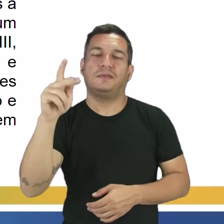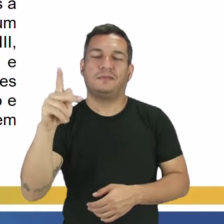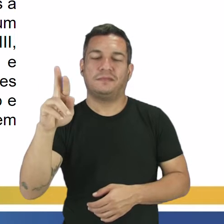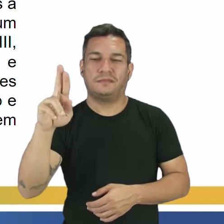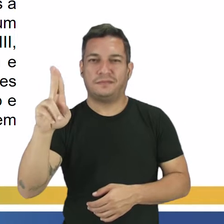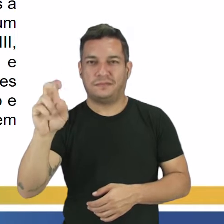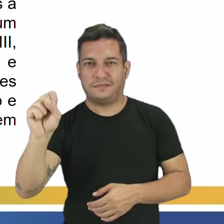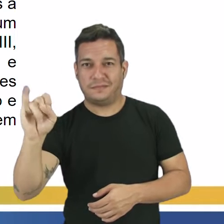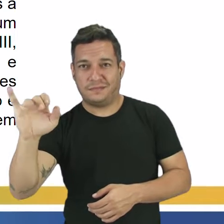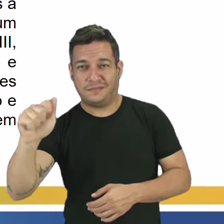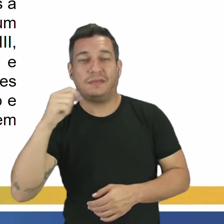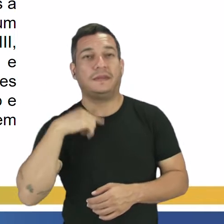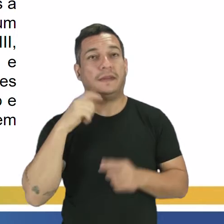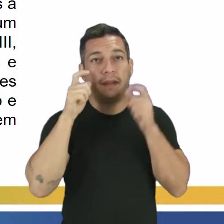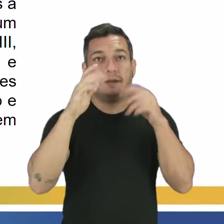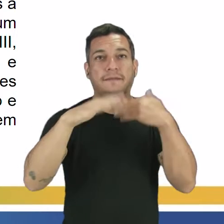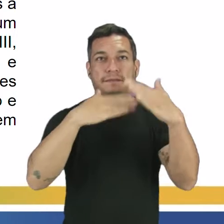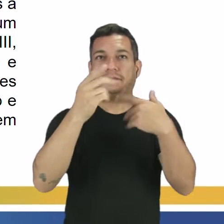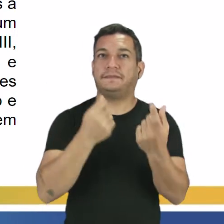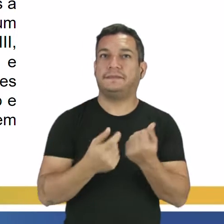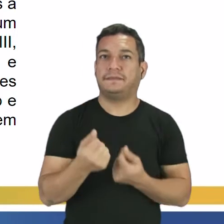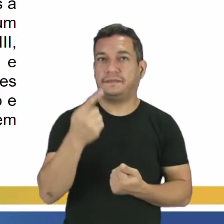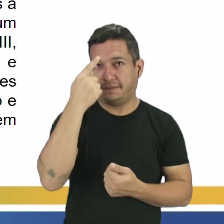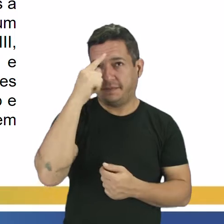econômico, cria os Hohenheim,